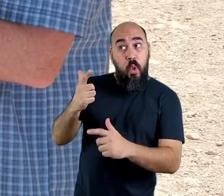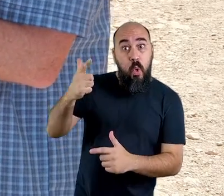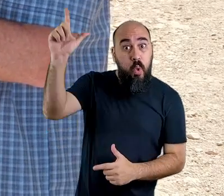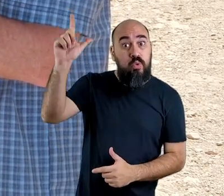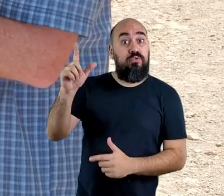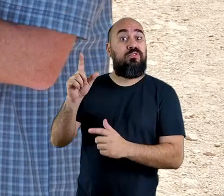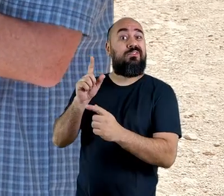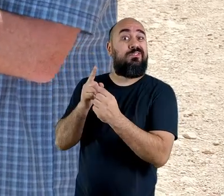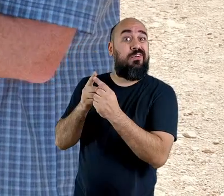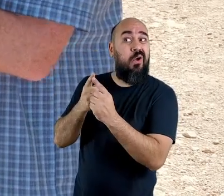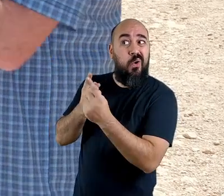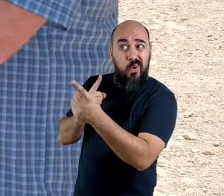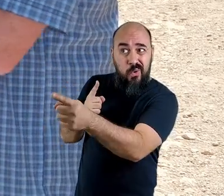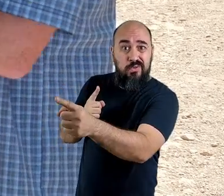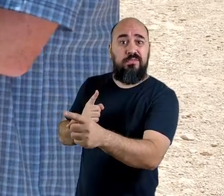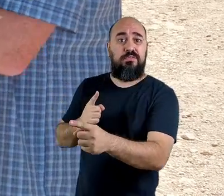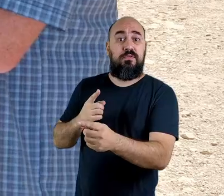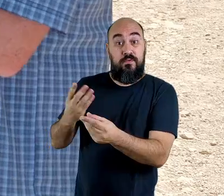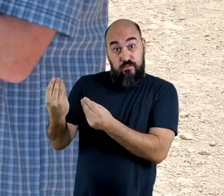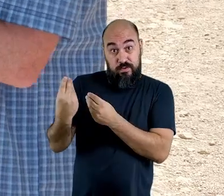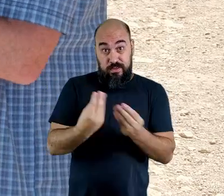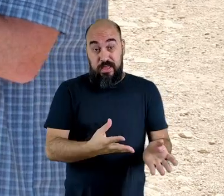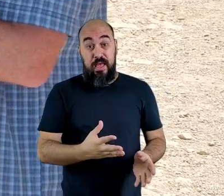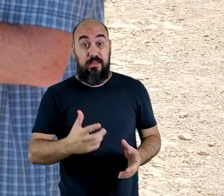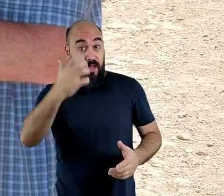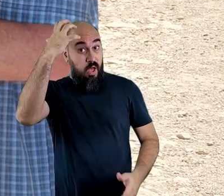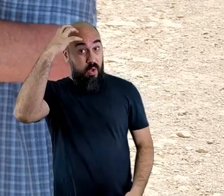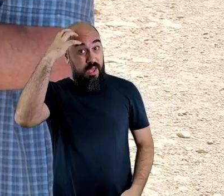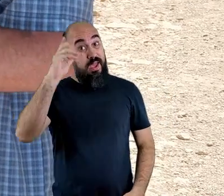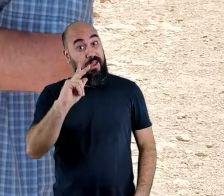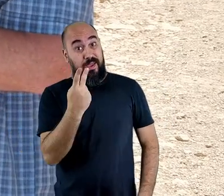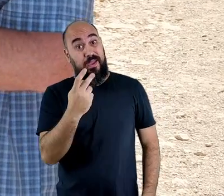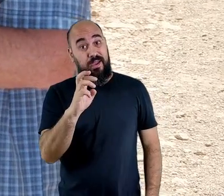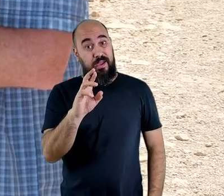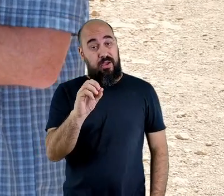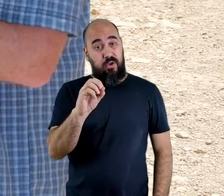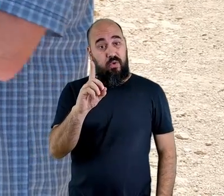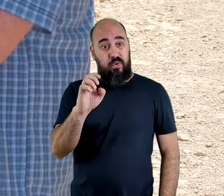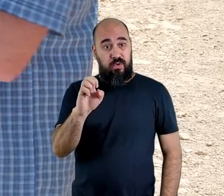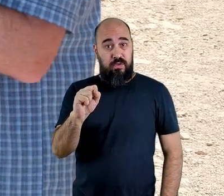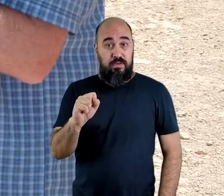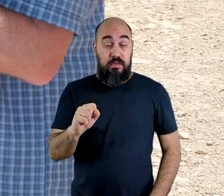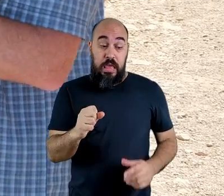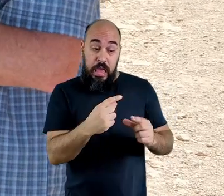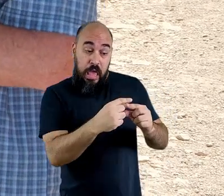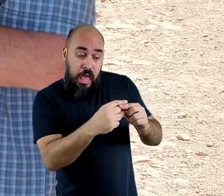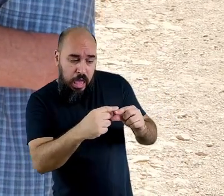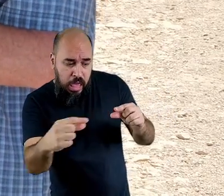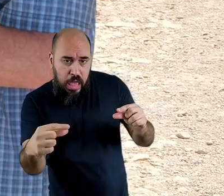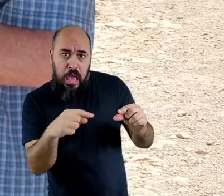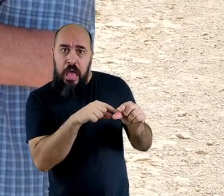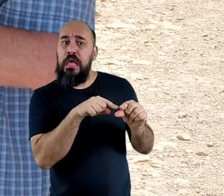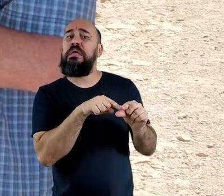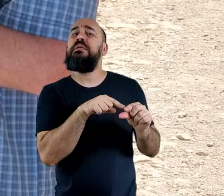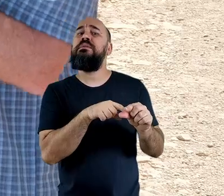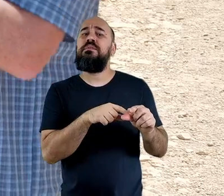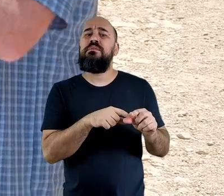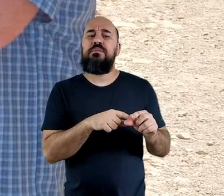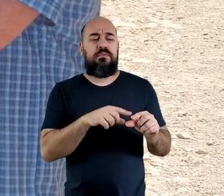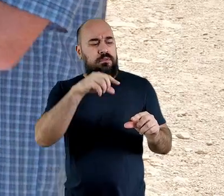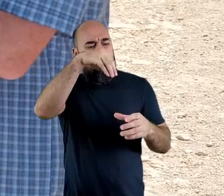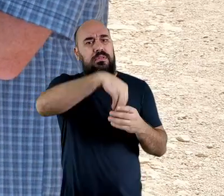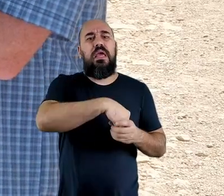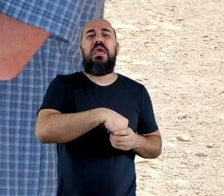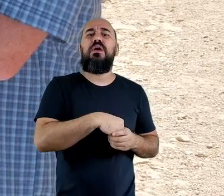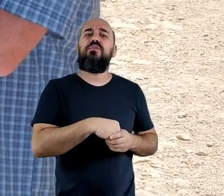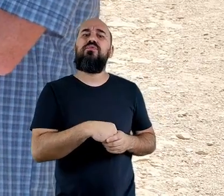Herodes. Sim, ao rei Herodes. Mas também, em alguns desses rótulos, temos informações sobre o que